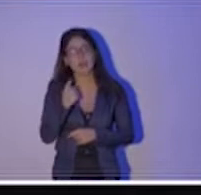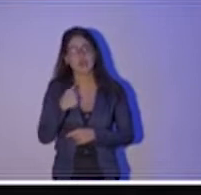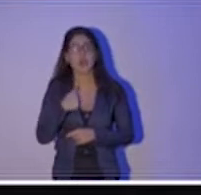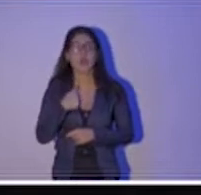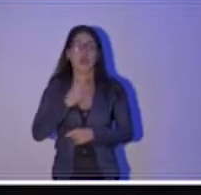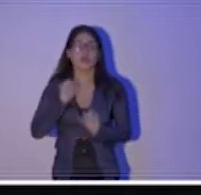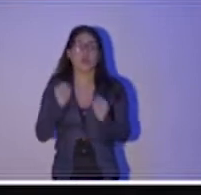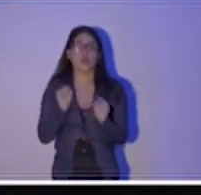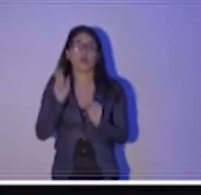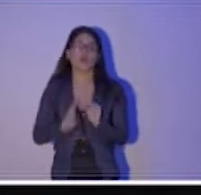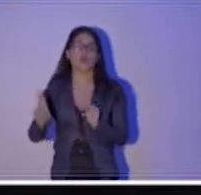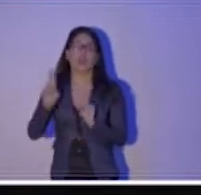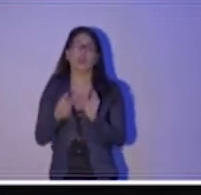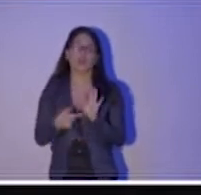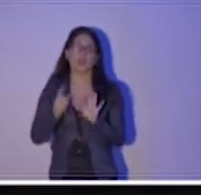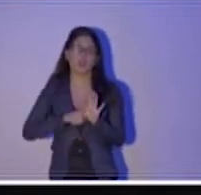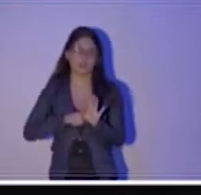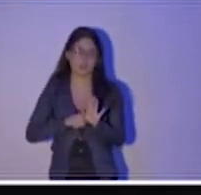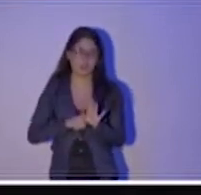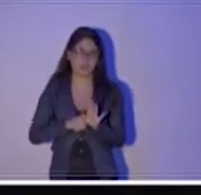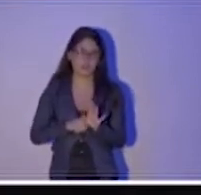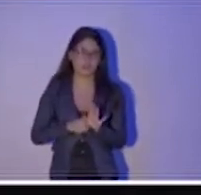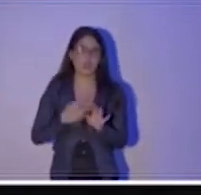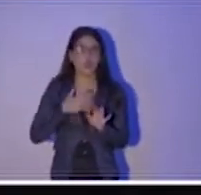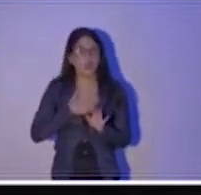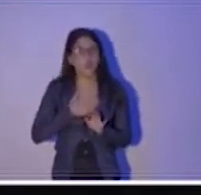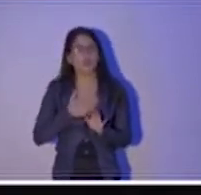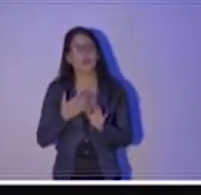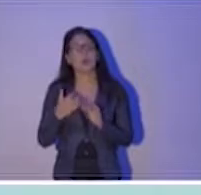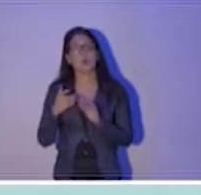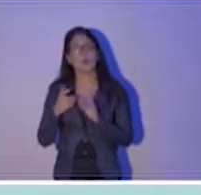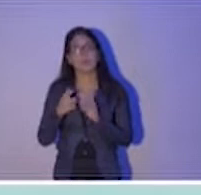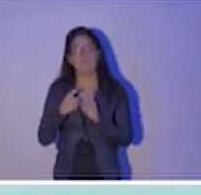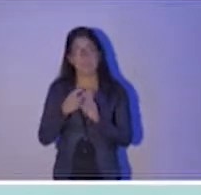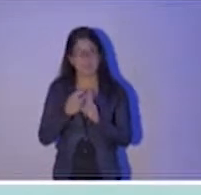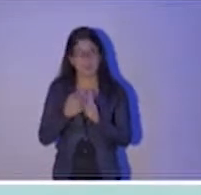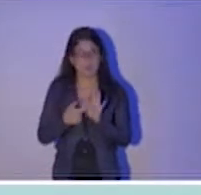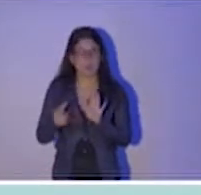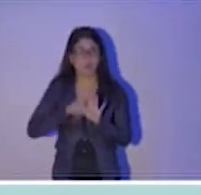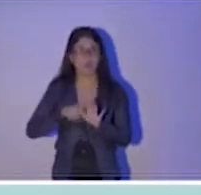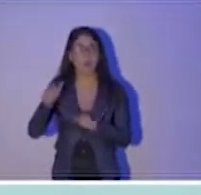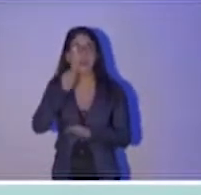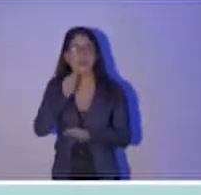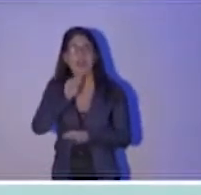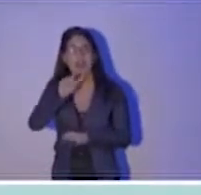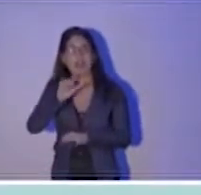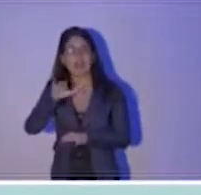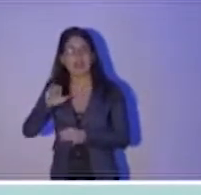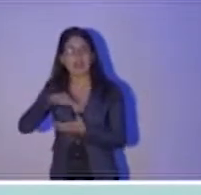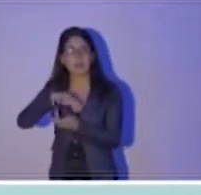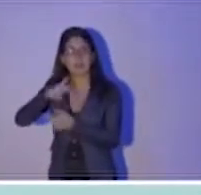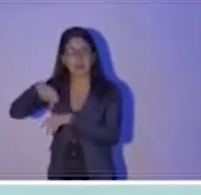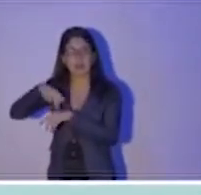usar metáforas, né? Eu gosto muito da metáfora da Alice, né? que no País das Maravilhas, que quando ela está perdida,